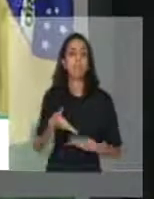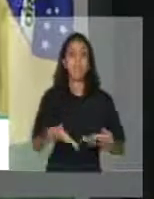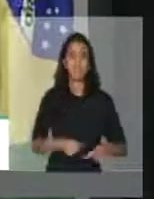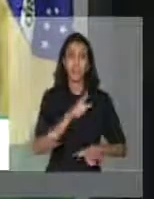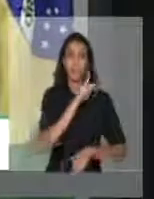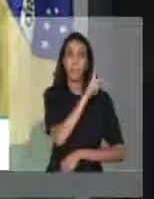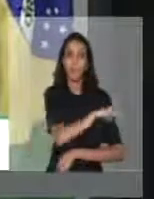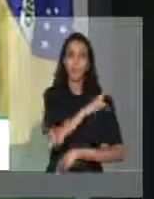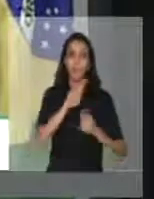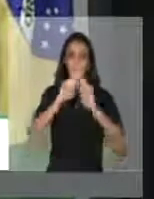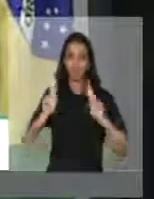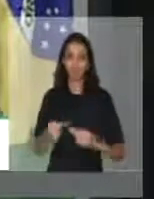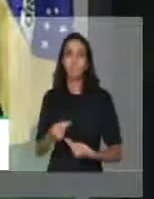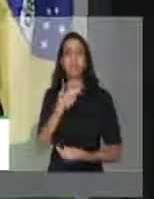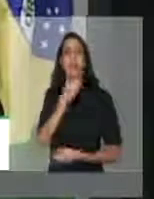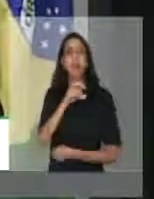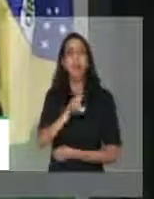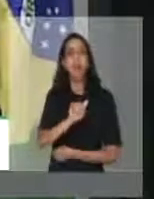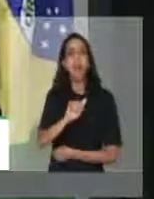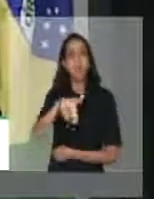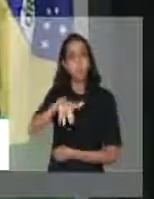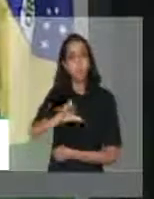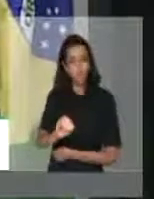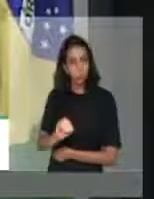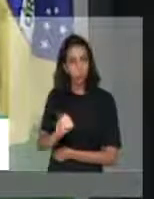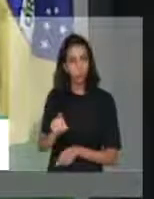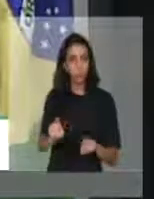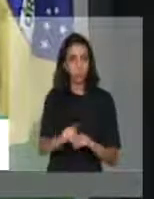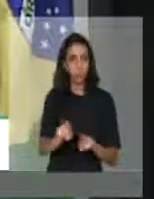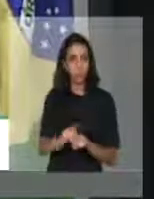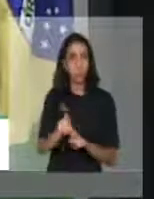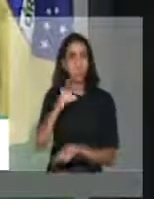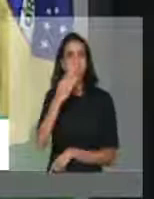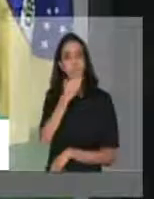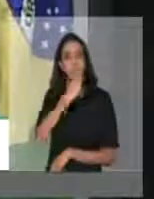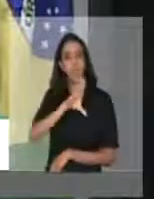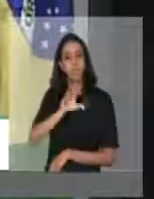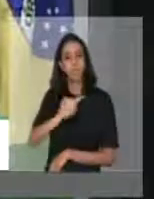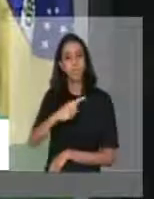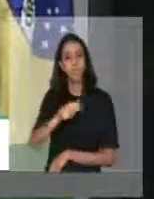Piauí, Raimundo Ribeiro, e o deputado Chapadinha,